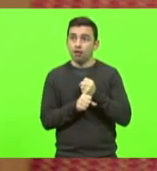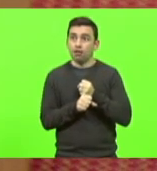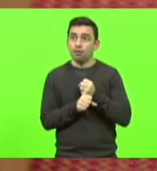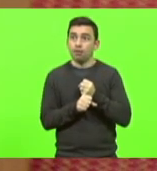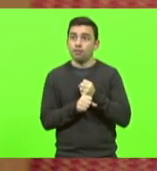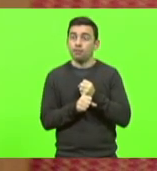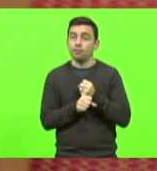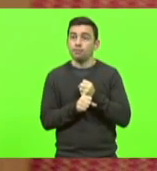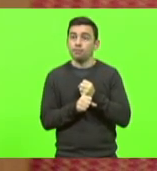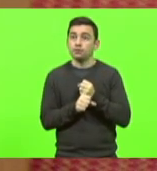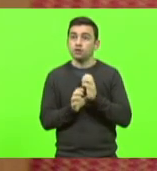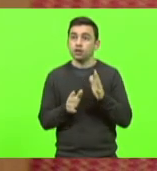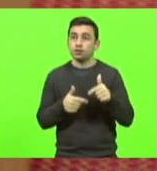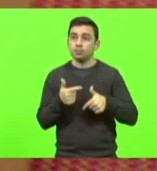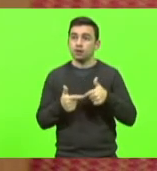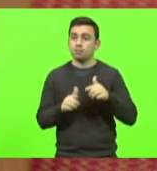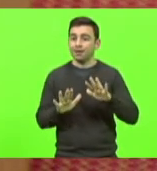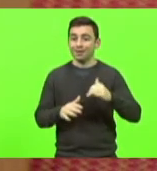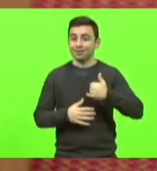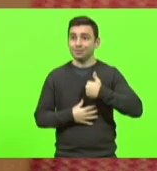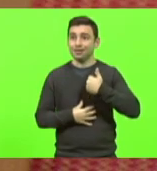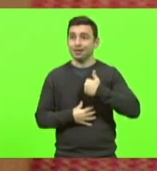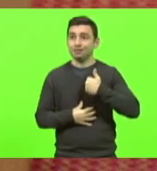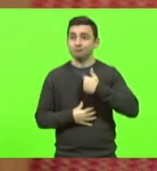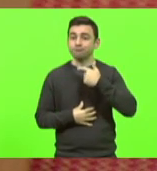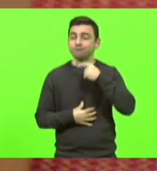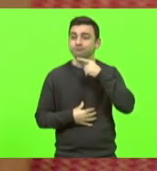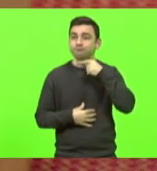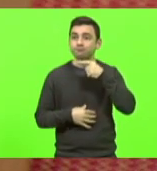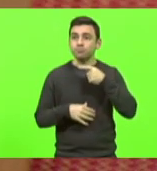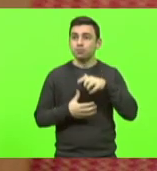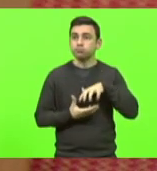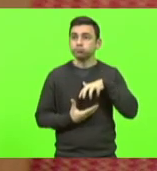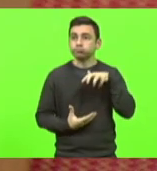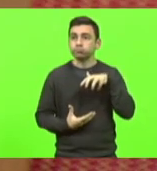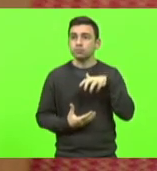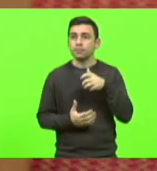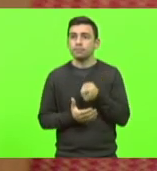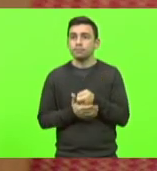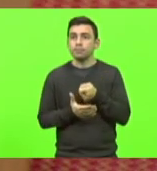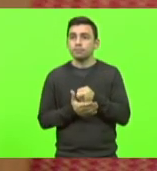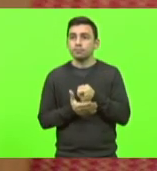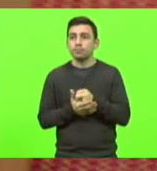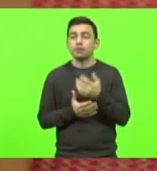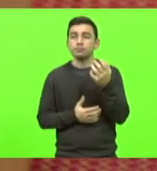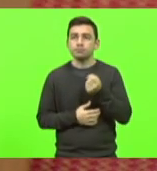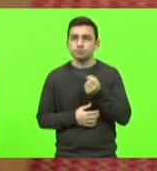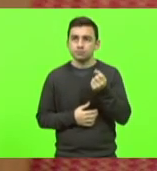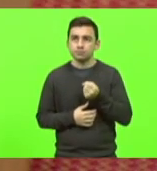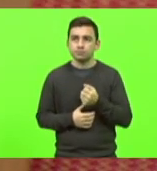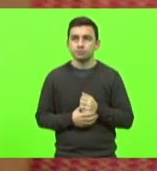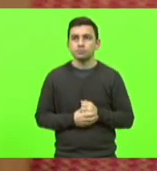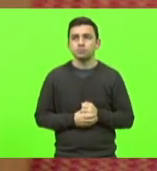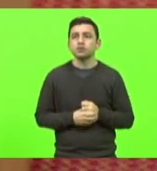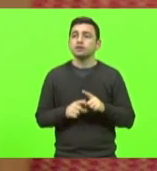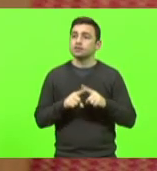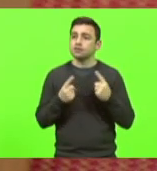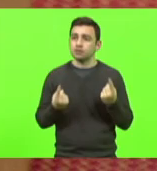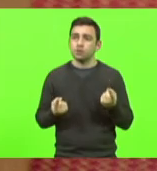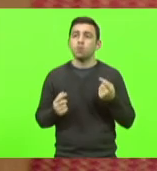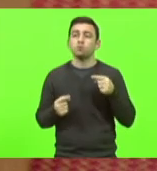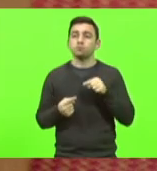não tem a idade necessária exigida para aposentadoria então